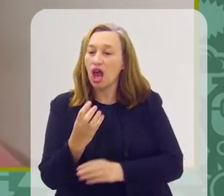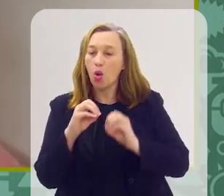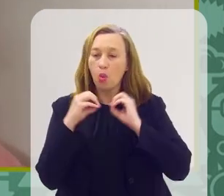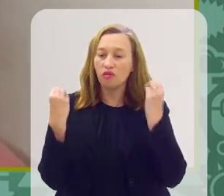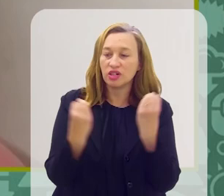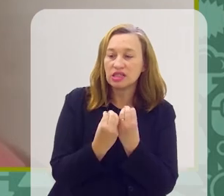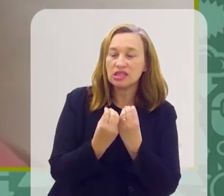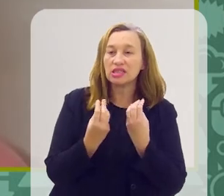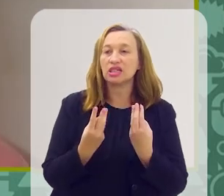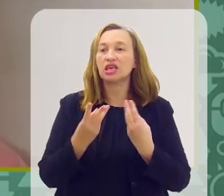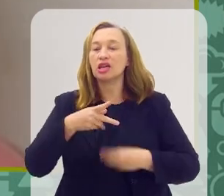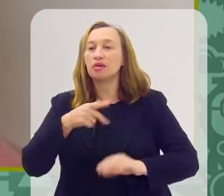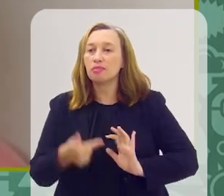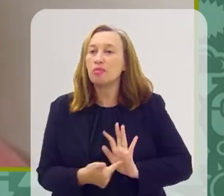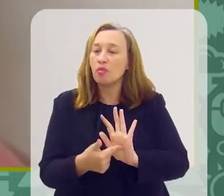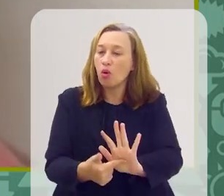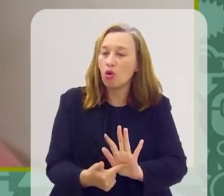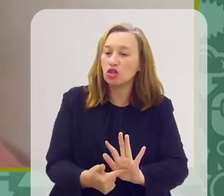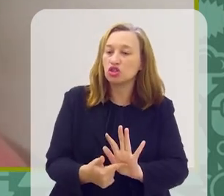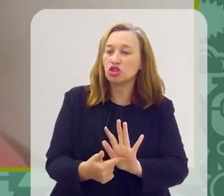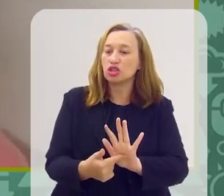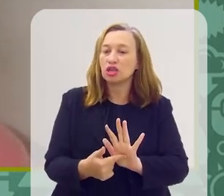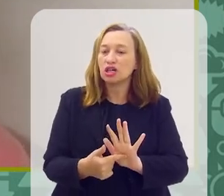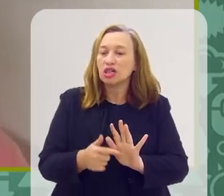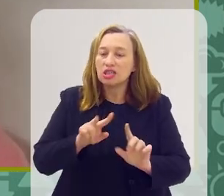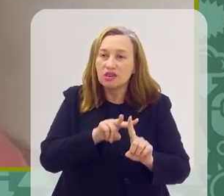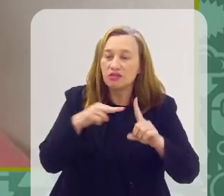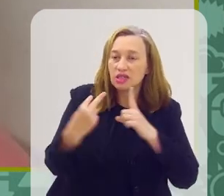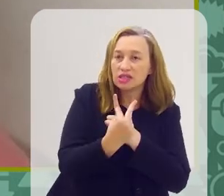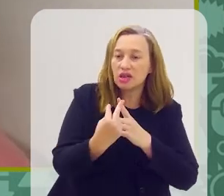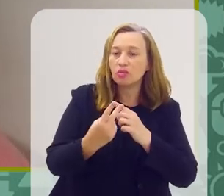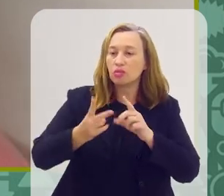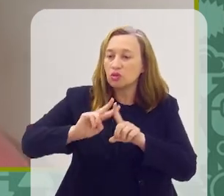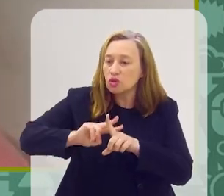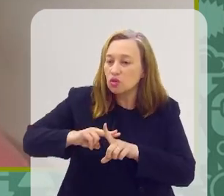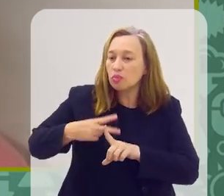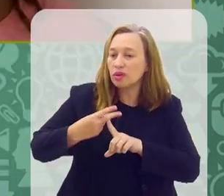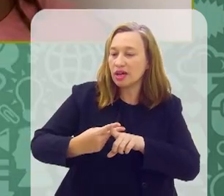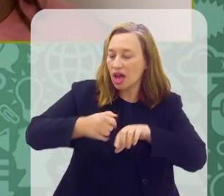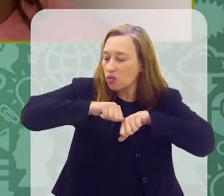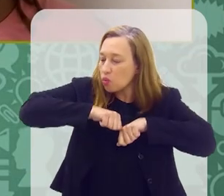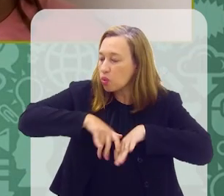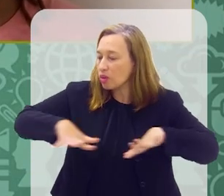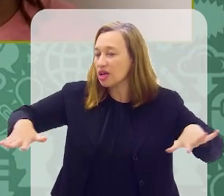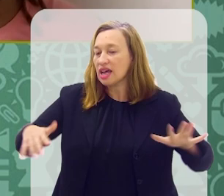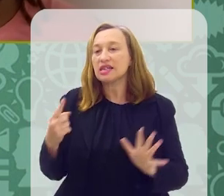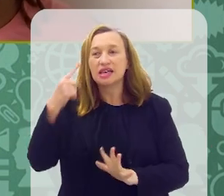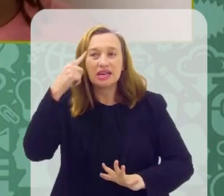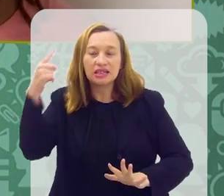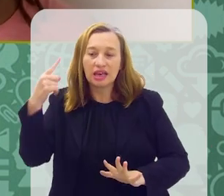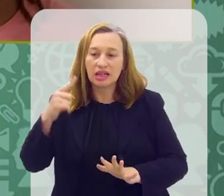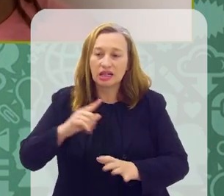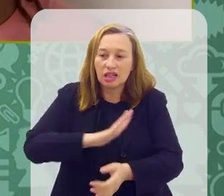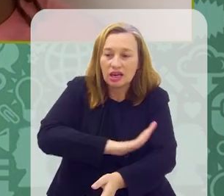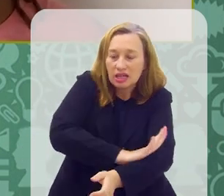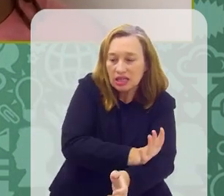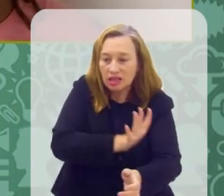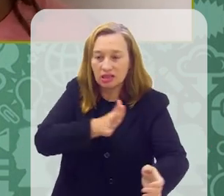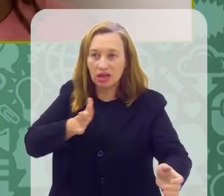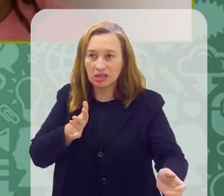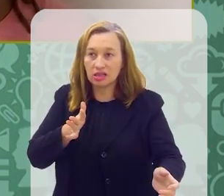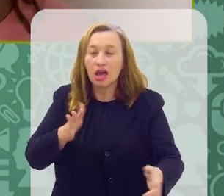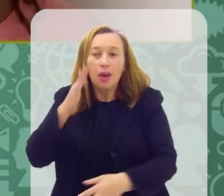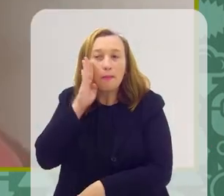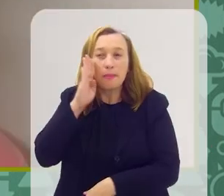oficina que fale sobre isso, que mostre essa perspectiva e que ajude a multiplicar essa mensagem, essa ideia do antirracismo.